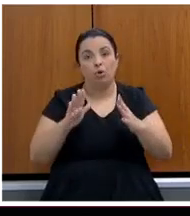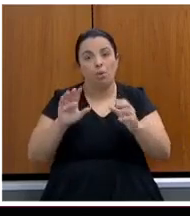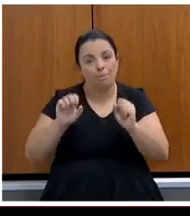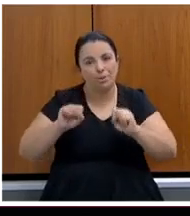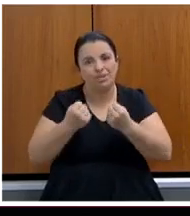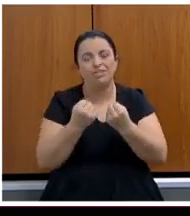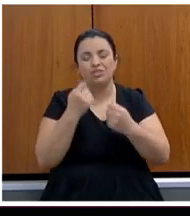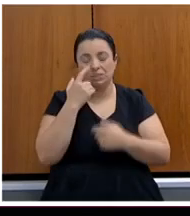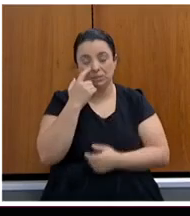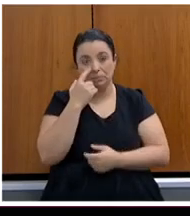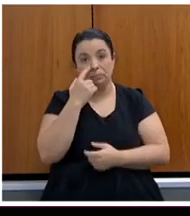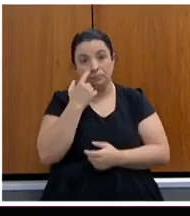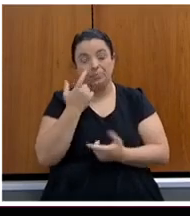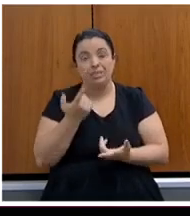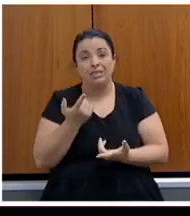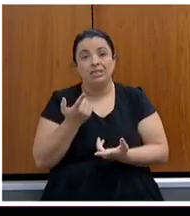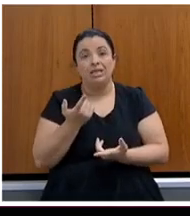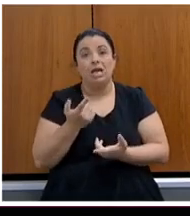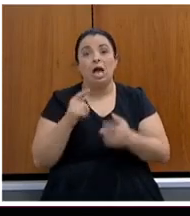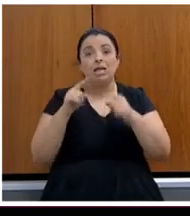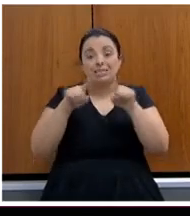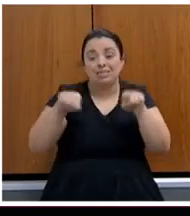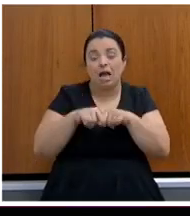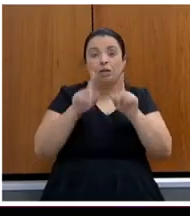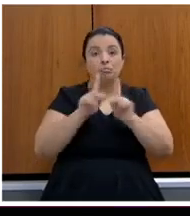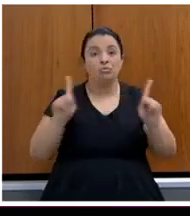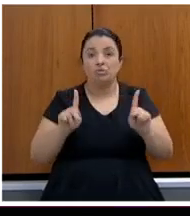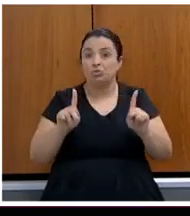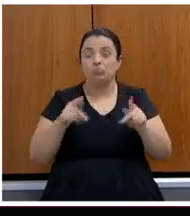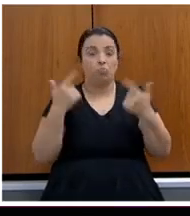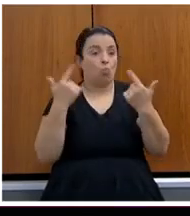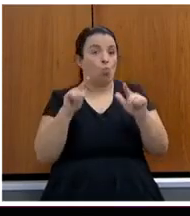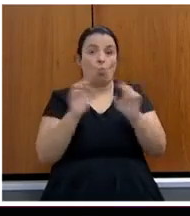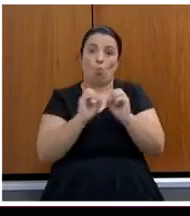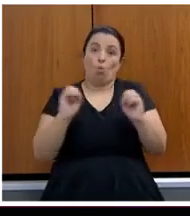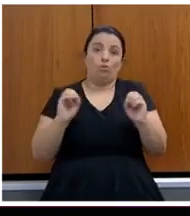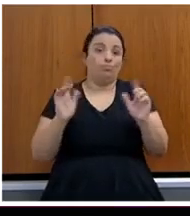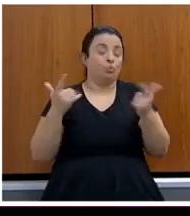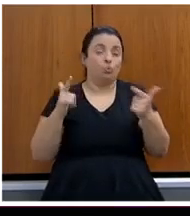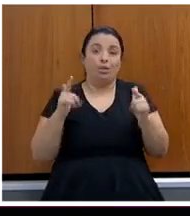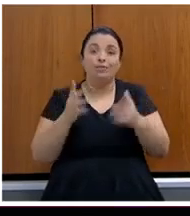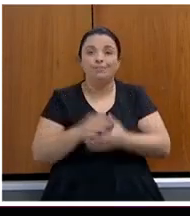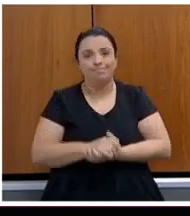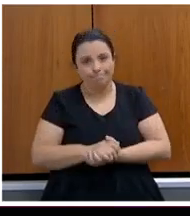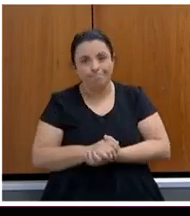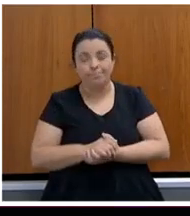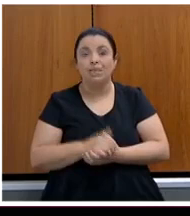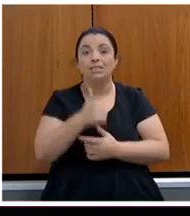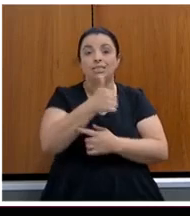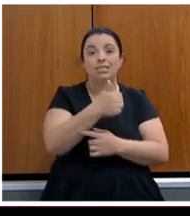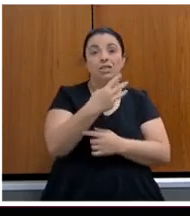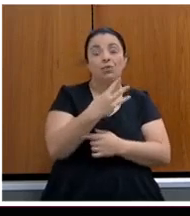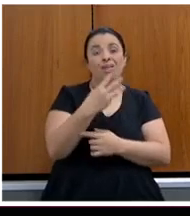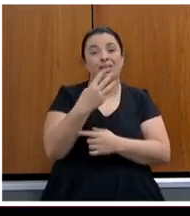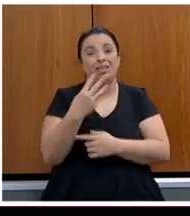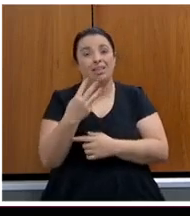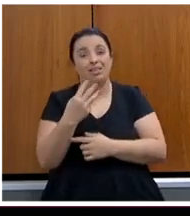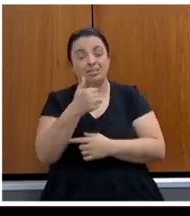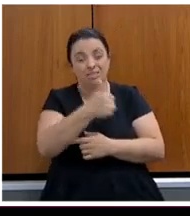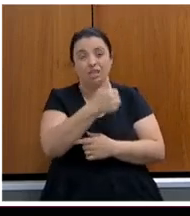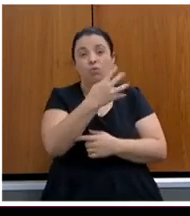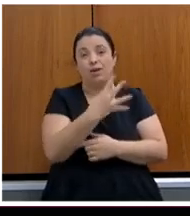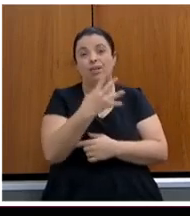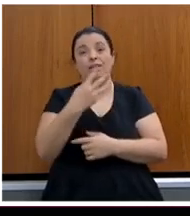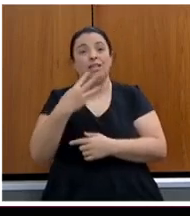professores fatores não tem onde ficar que quando não estão na sala né 143 escolas estaduais